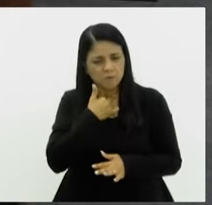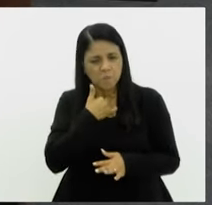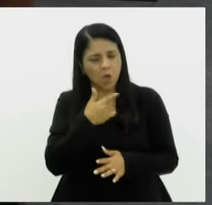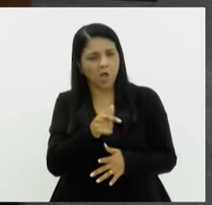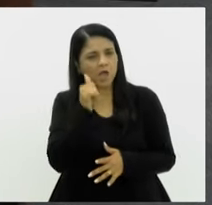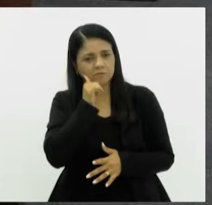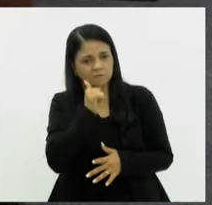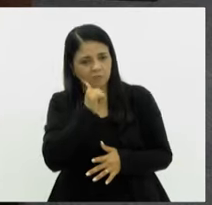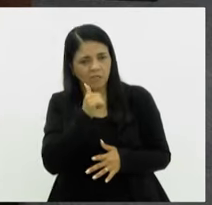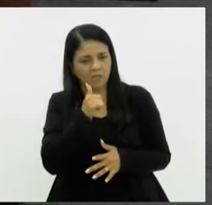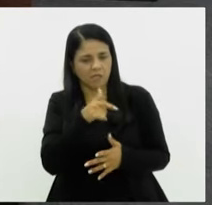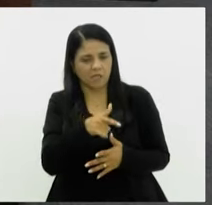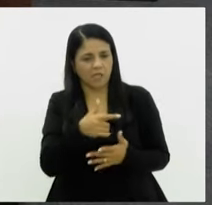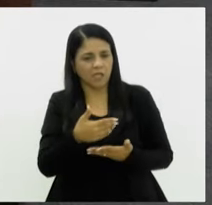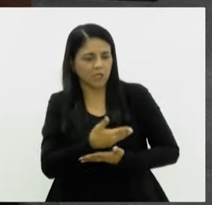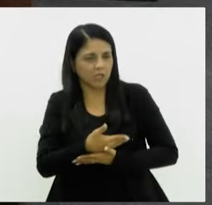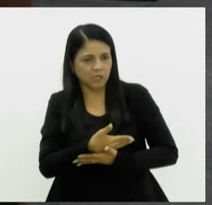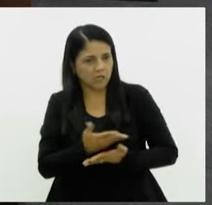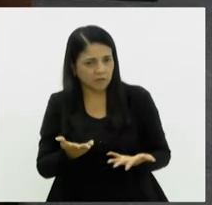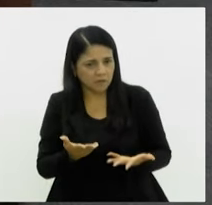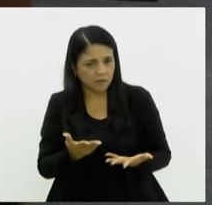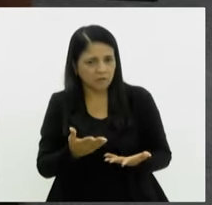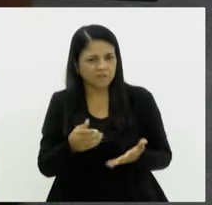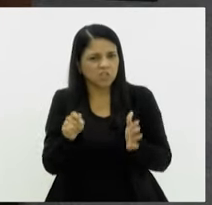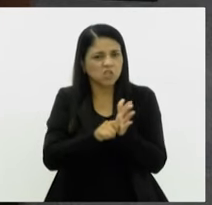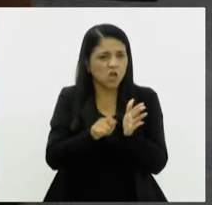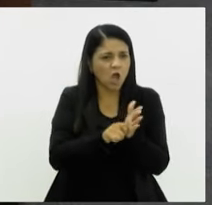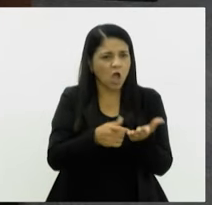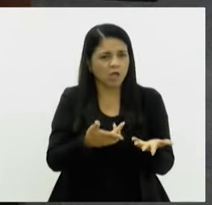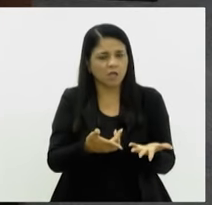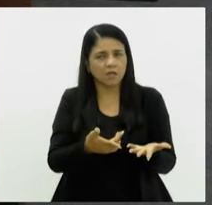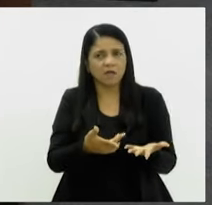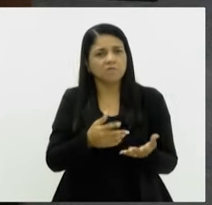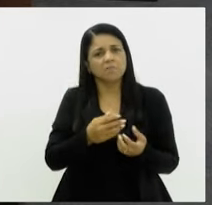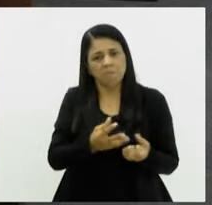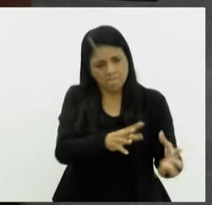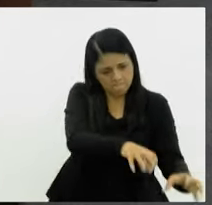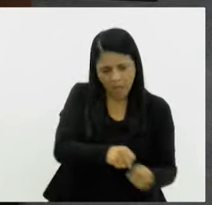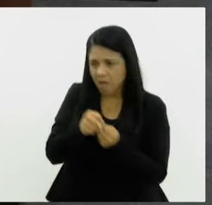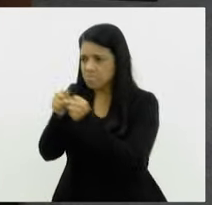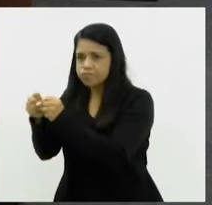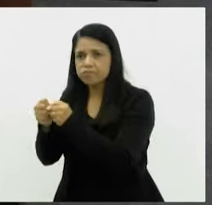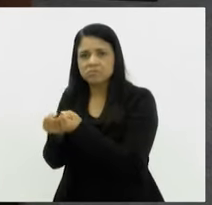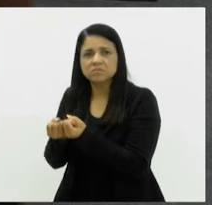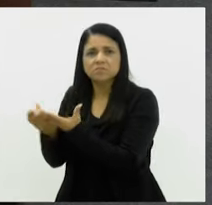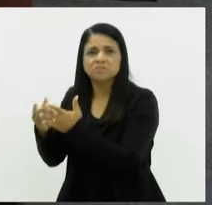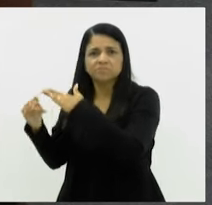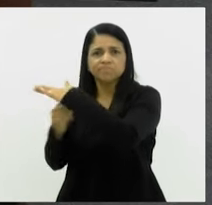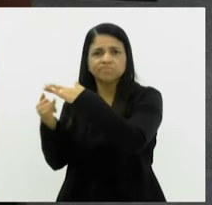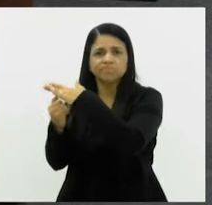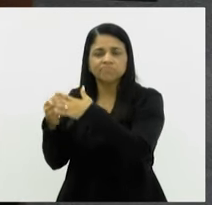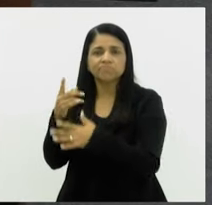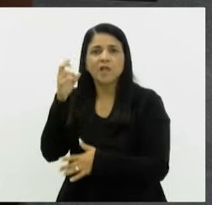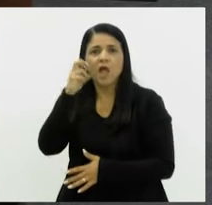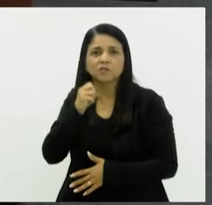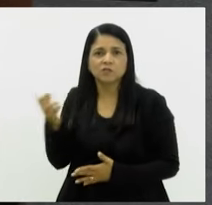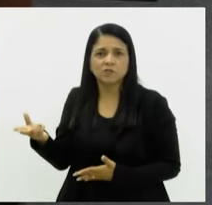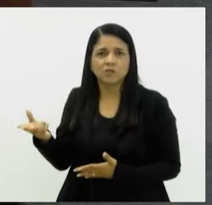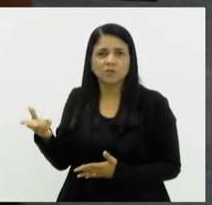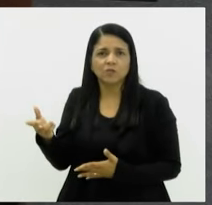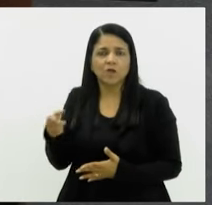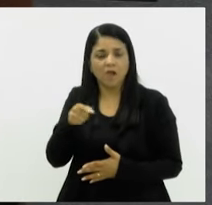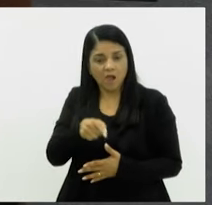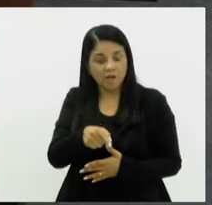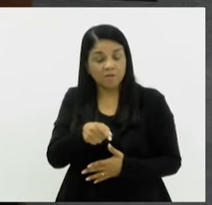com a criança, imagina, se drogou, a criança era posta em adoção. Depois a pessoa saía desse estágio